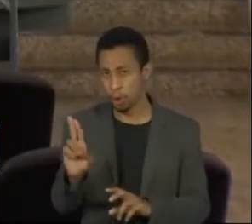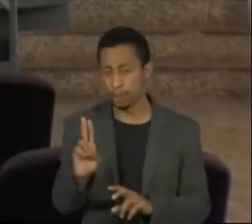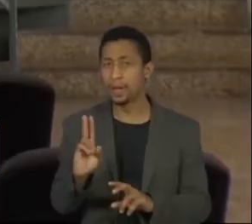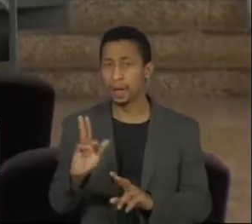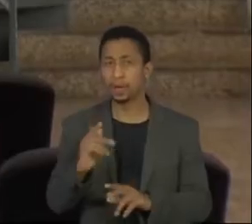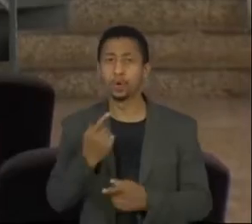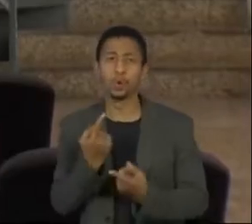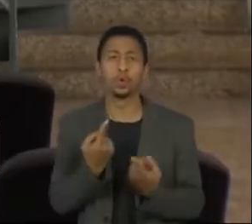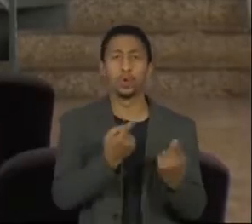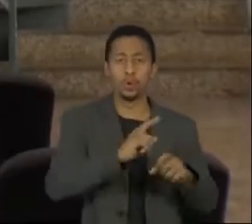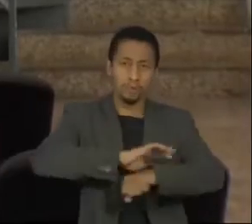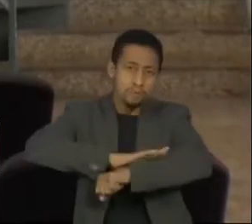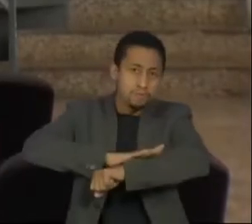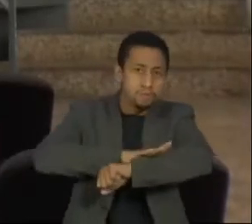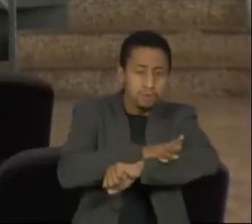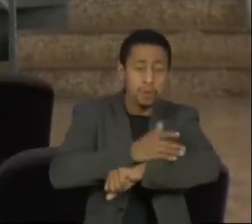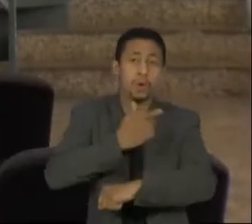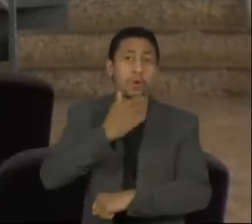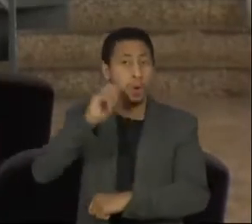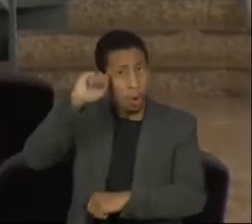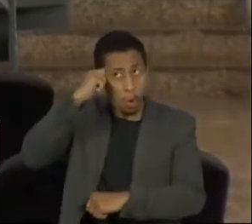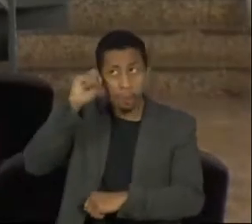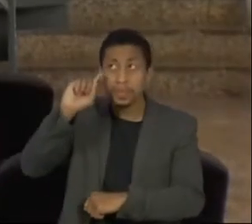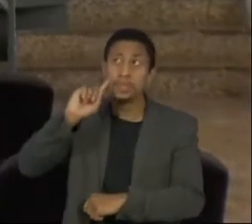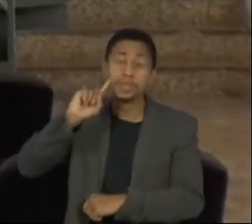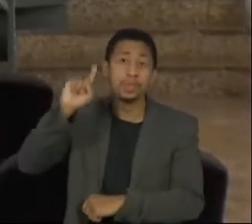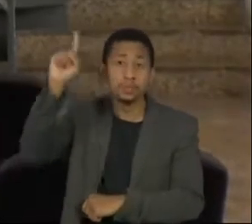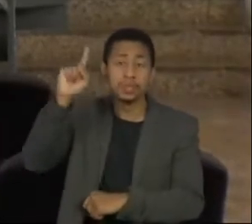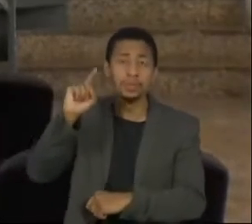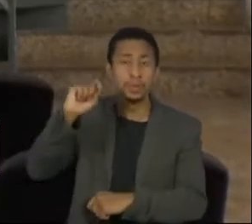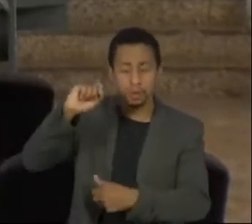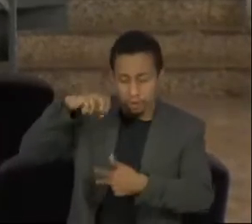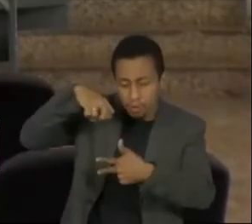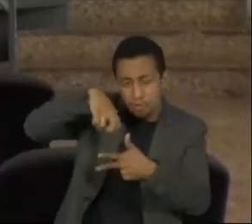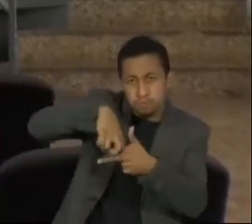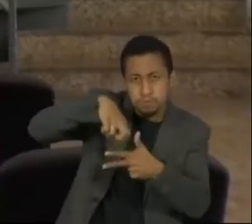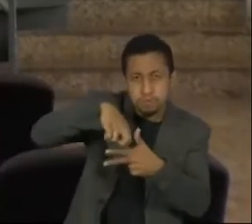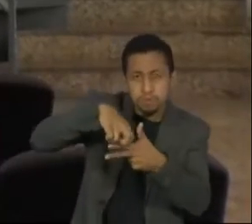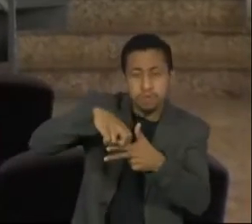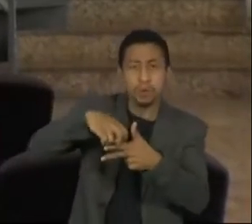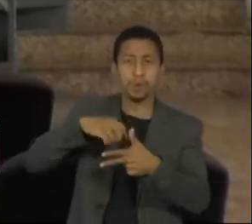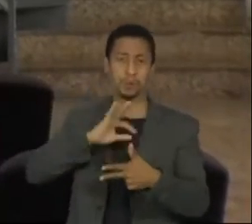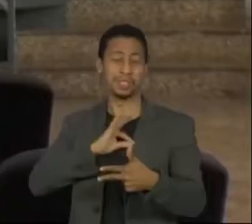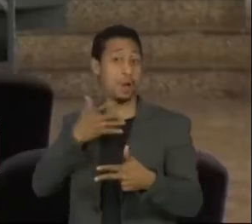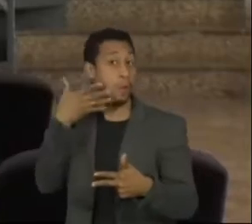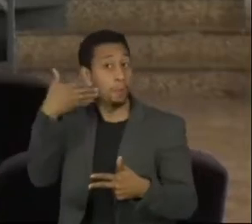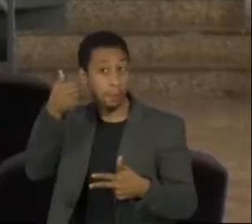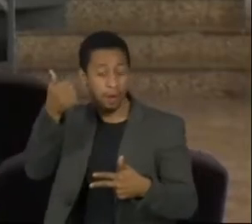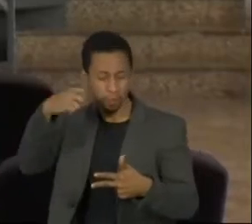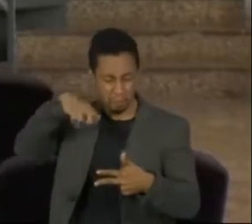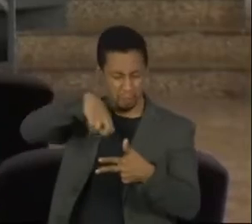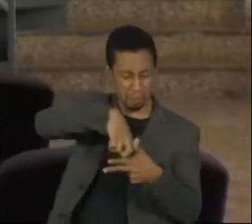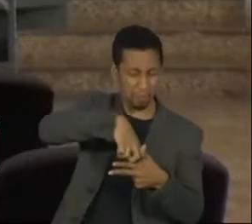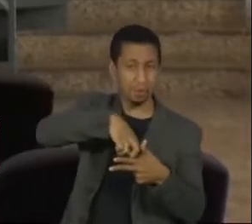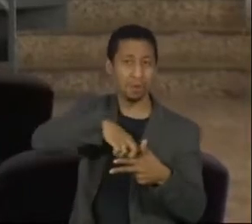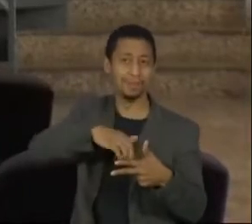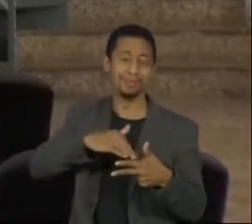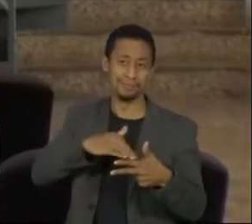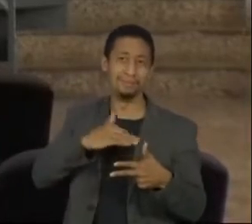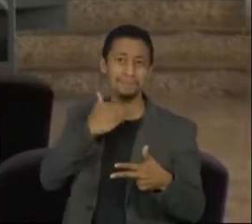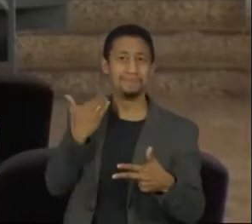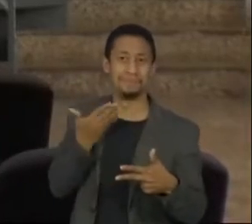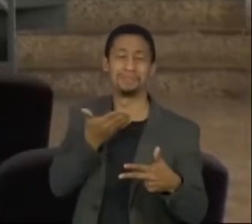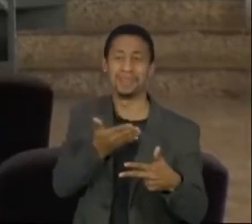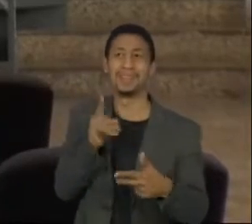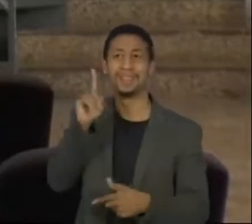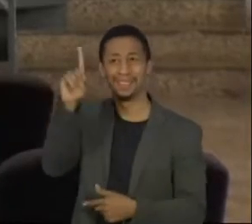George Floyd, o homem negro que foi morto por um policial branco durante uma abordagem policial em Texas, nos Estados